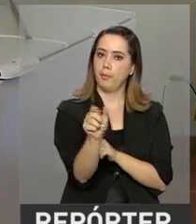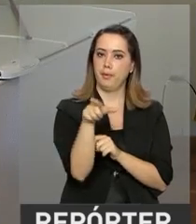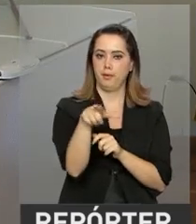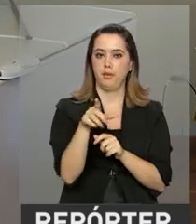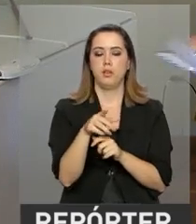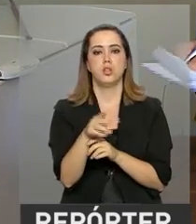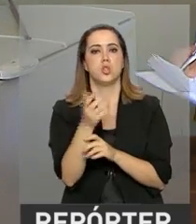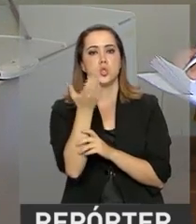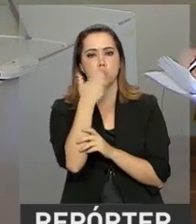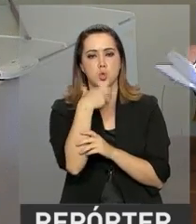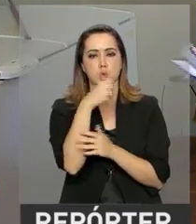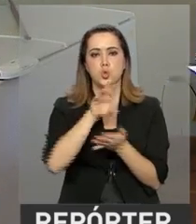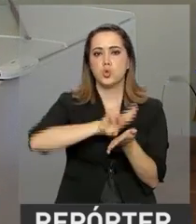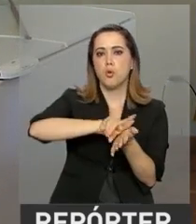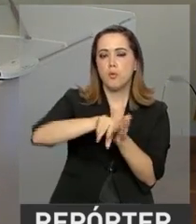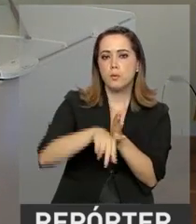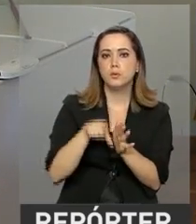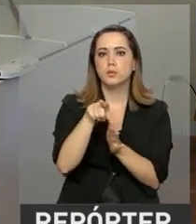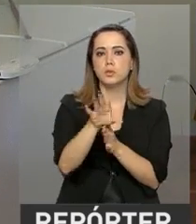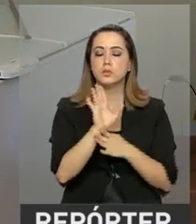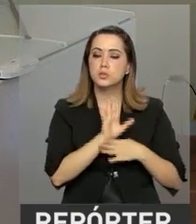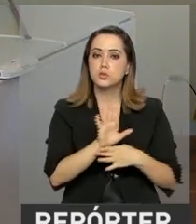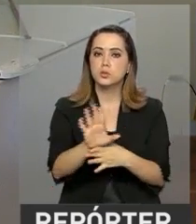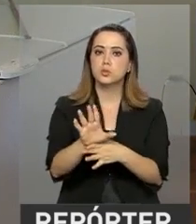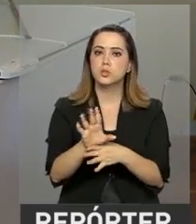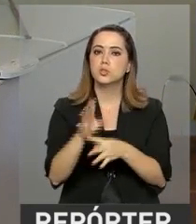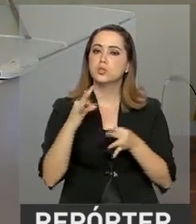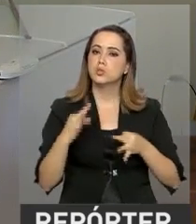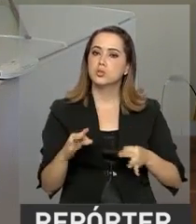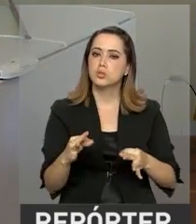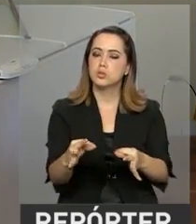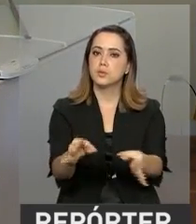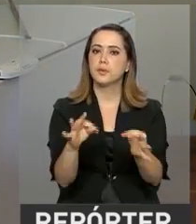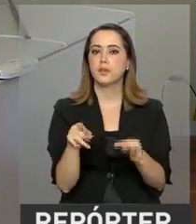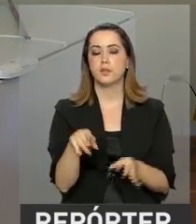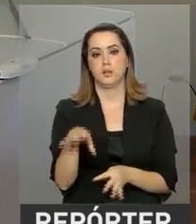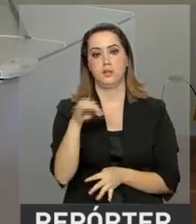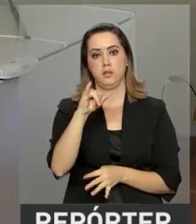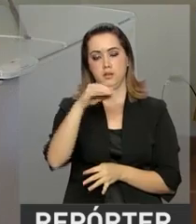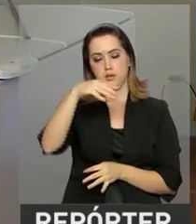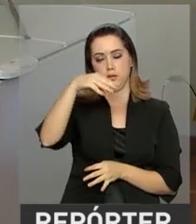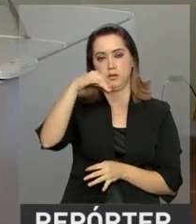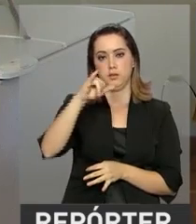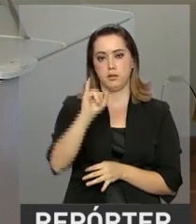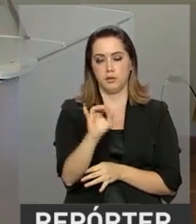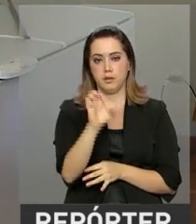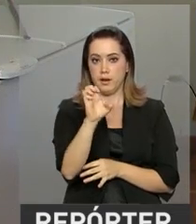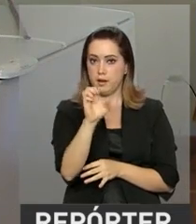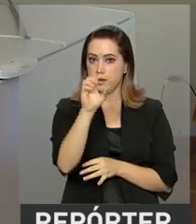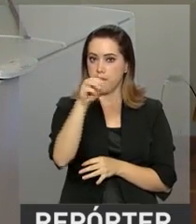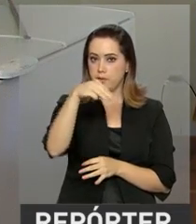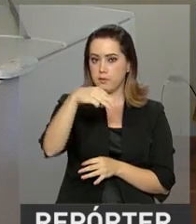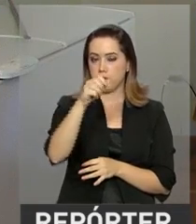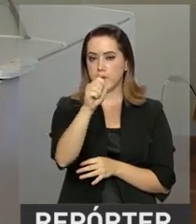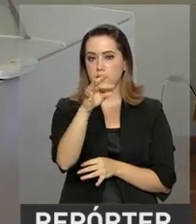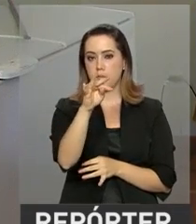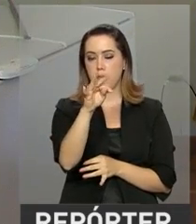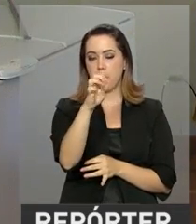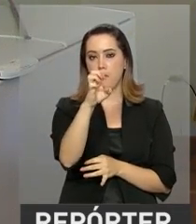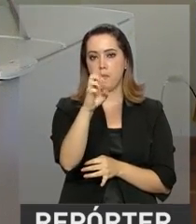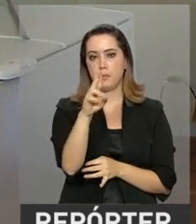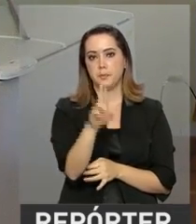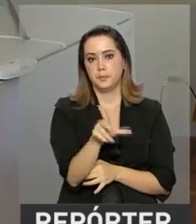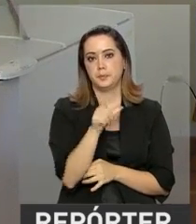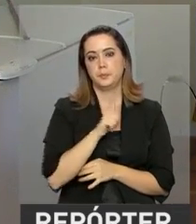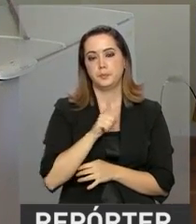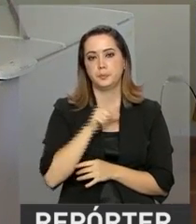negócio. Os assentados recebem assistência técnica da Emater do Distrito Federal por meio do programa ATER do governo federal.